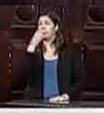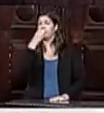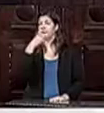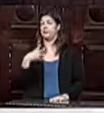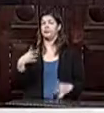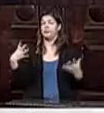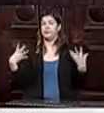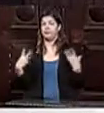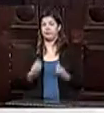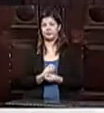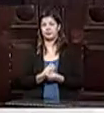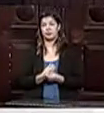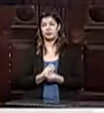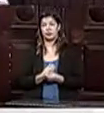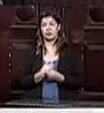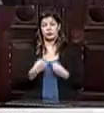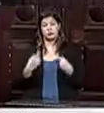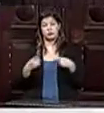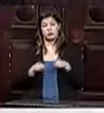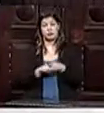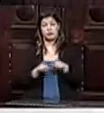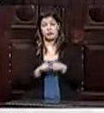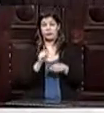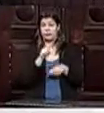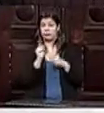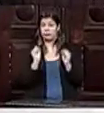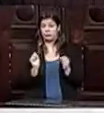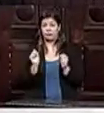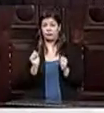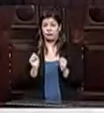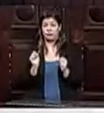proveitoso e que possam